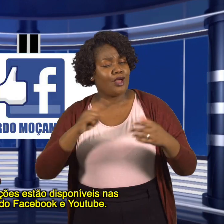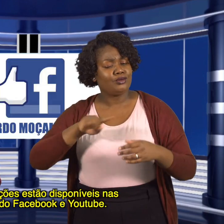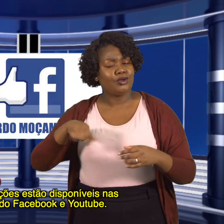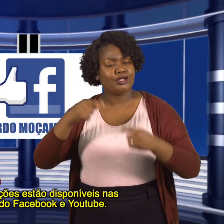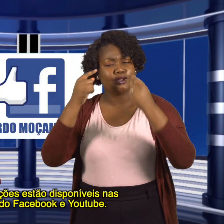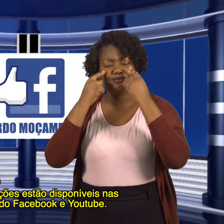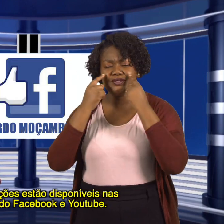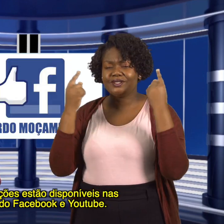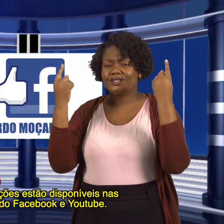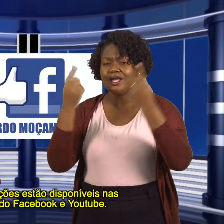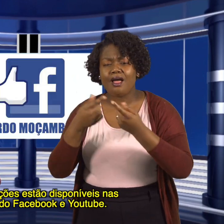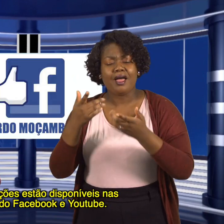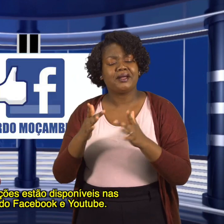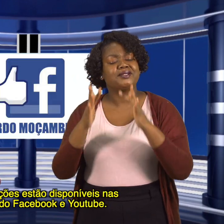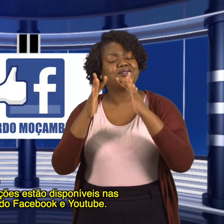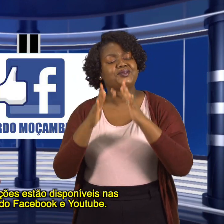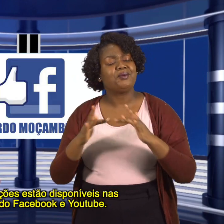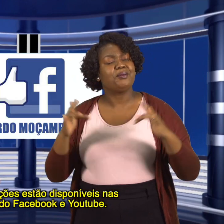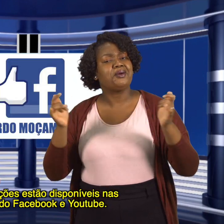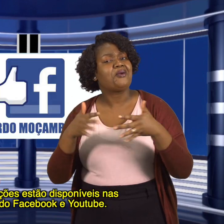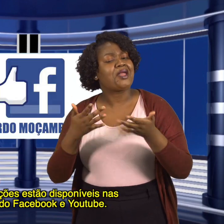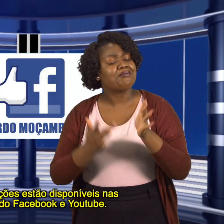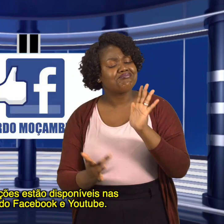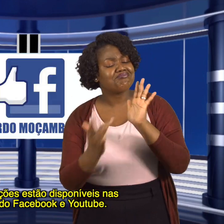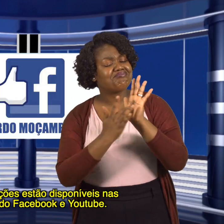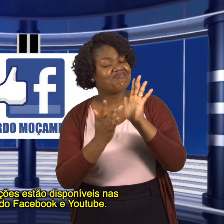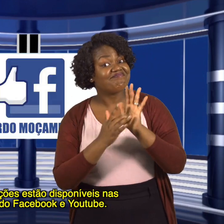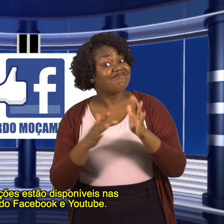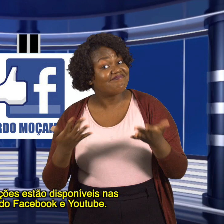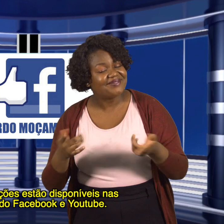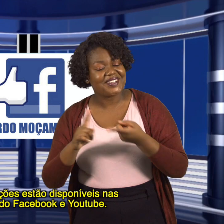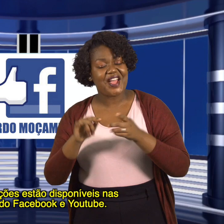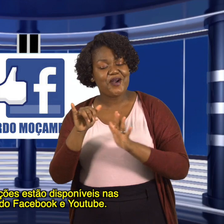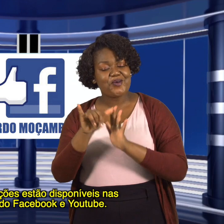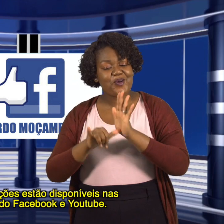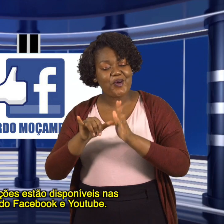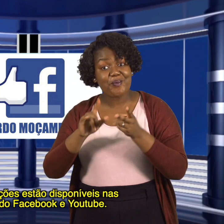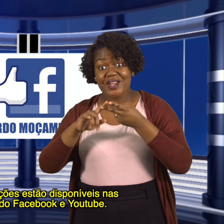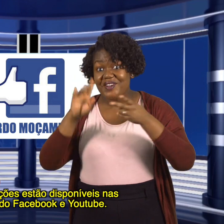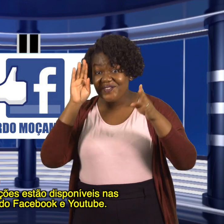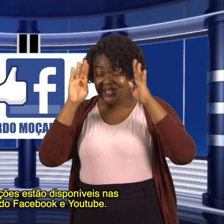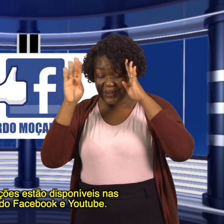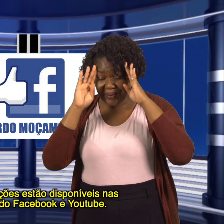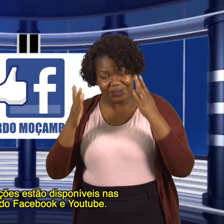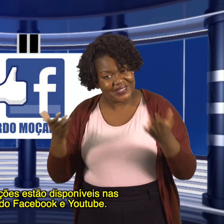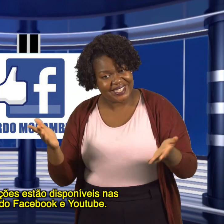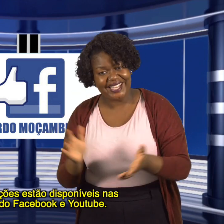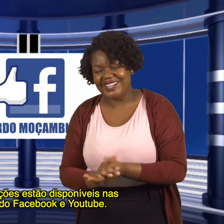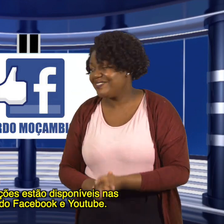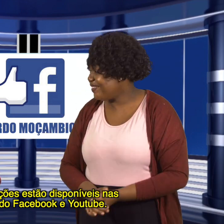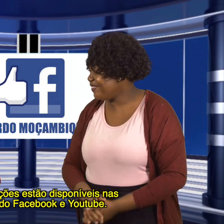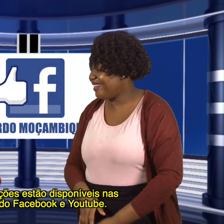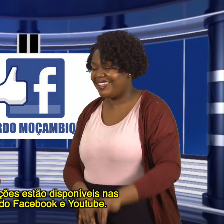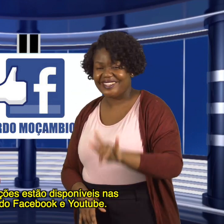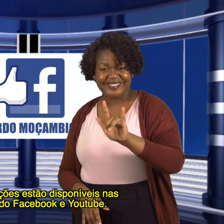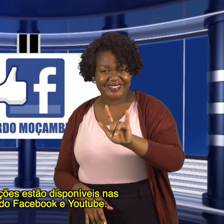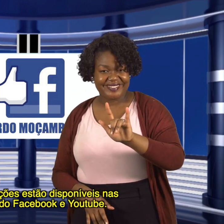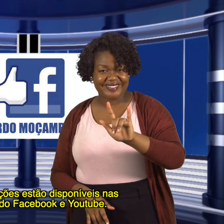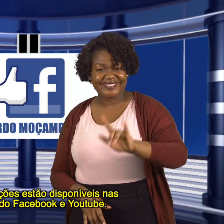as nossas publicações estão disponíveis nas nossas contas do facebook e youtube